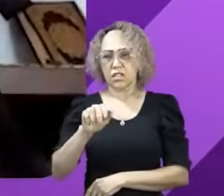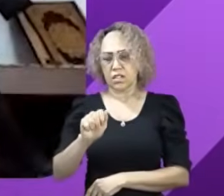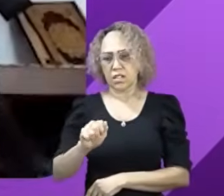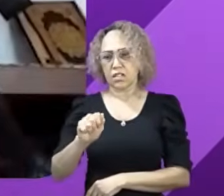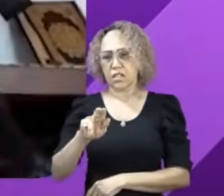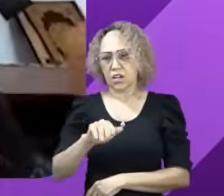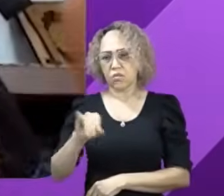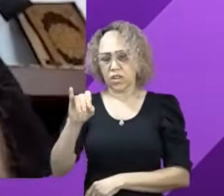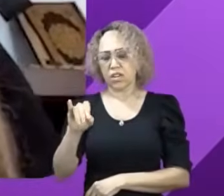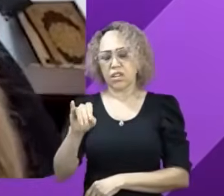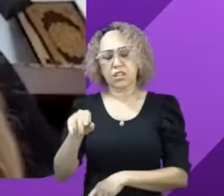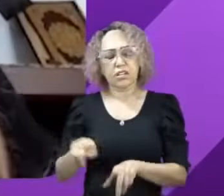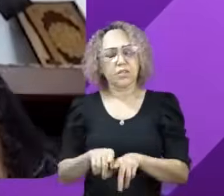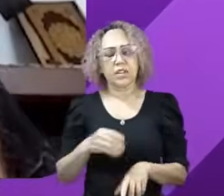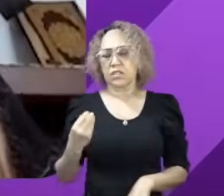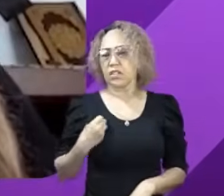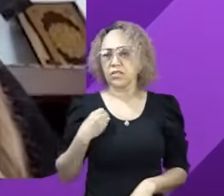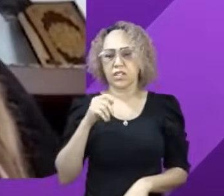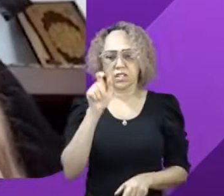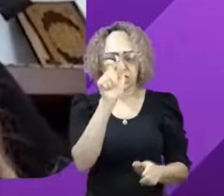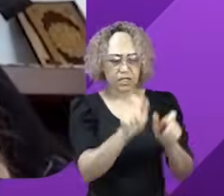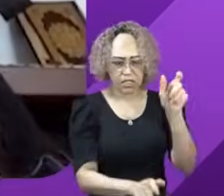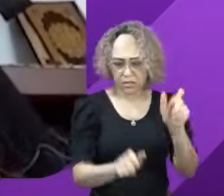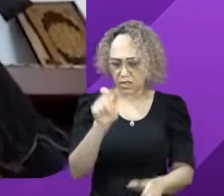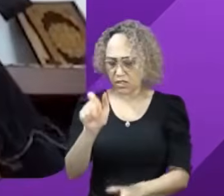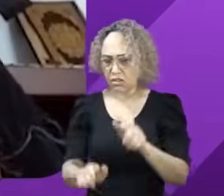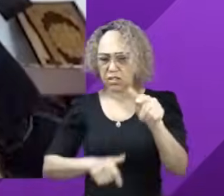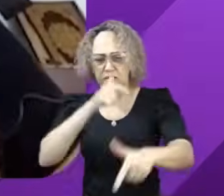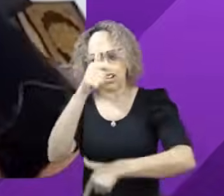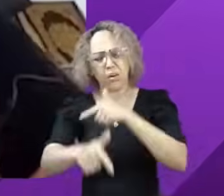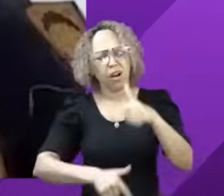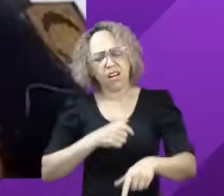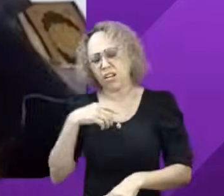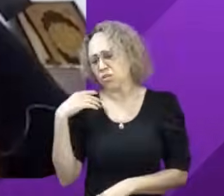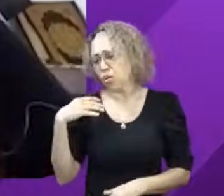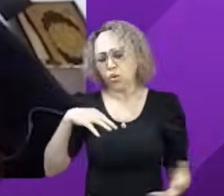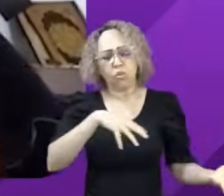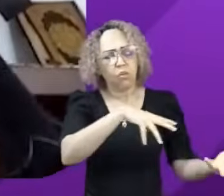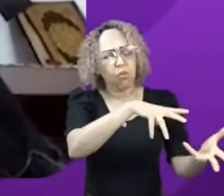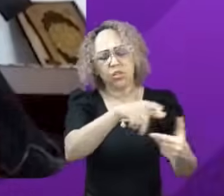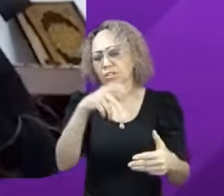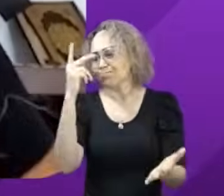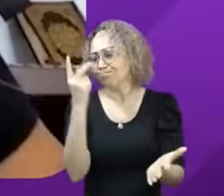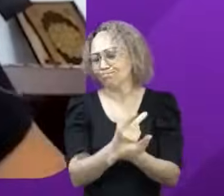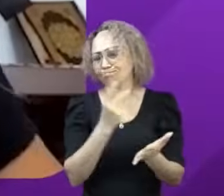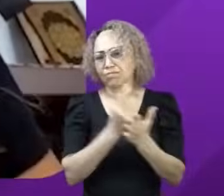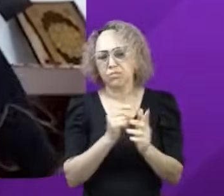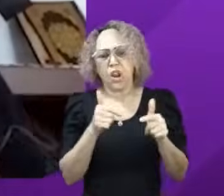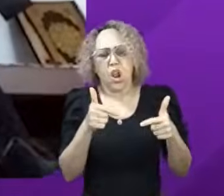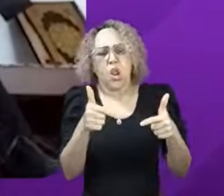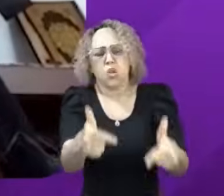trabalhadores do mundo inteiro, eles têm a mesma luta. Então, é a mesma luta, a mesma coisa.